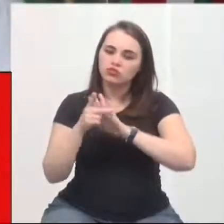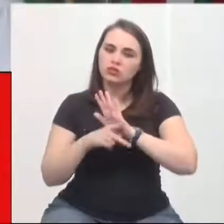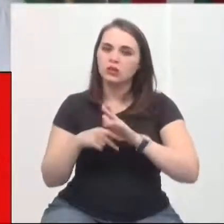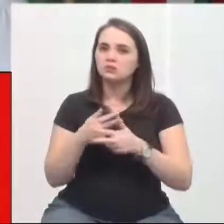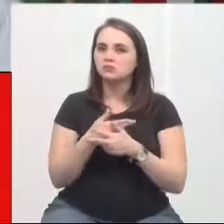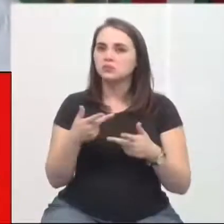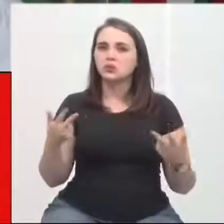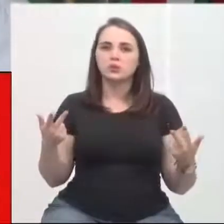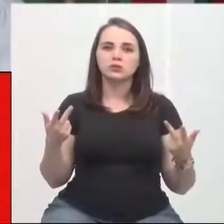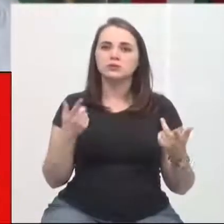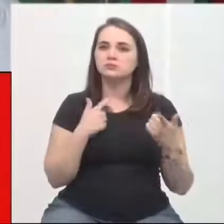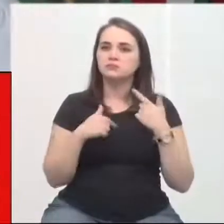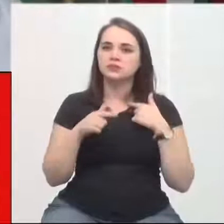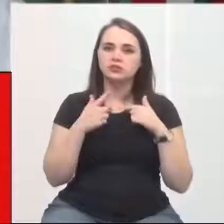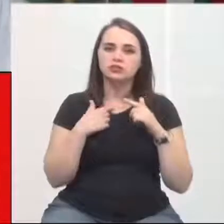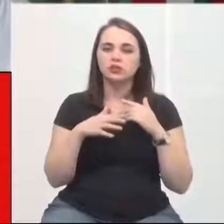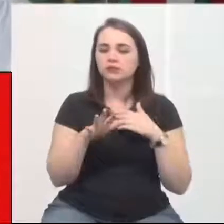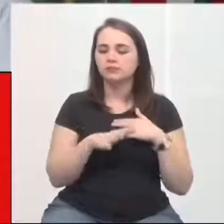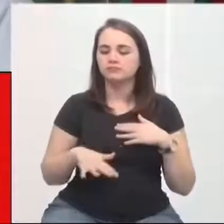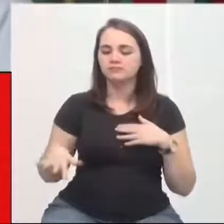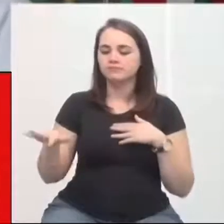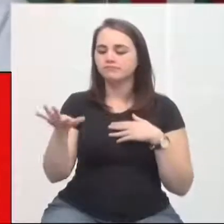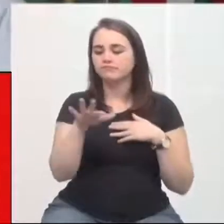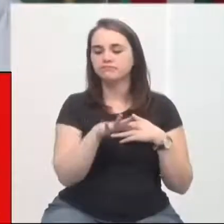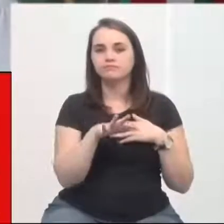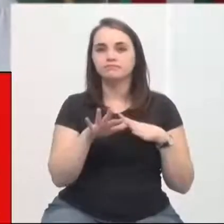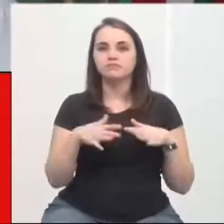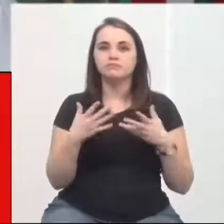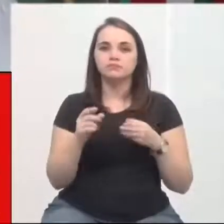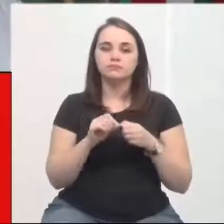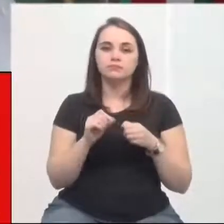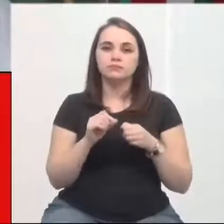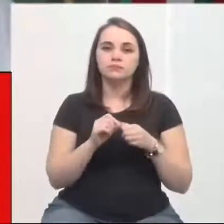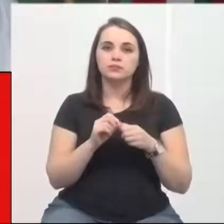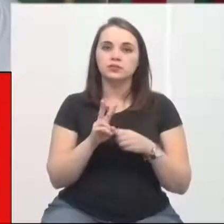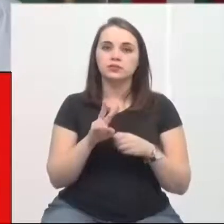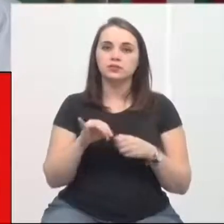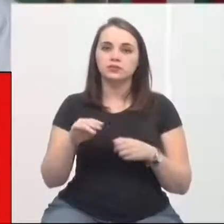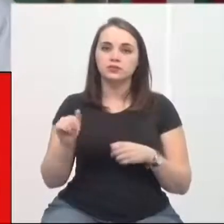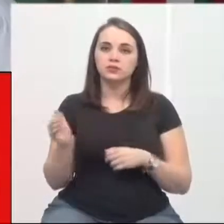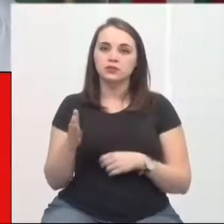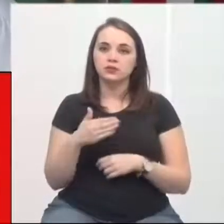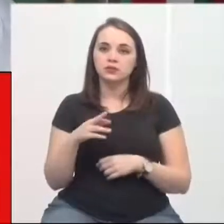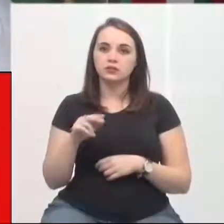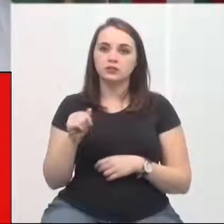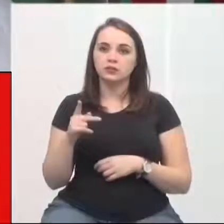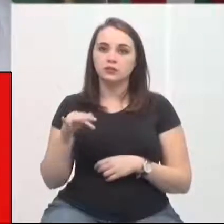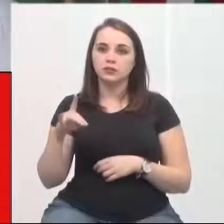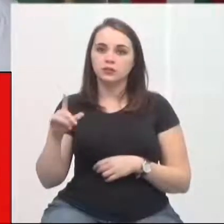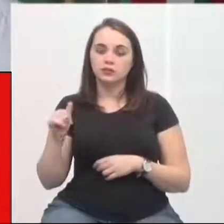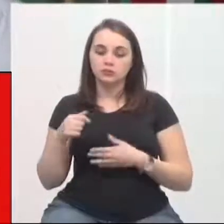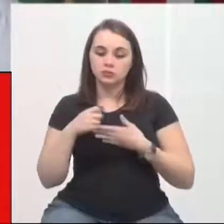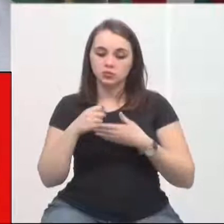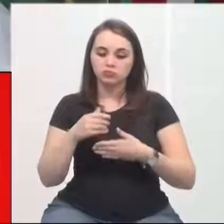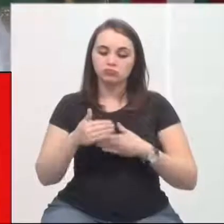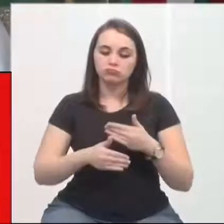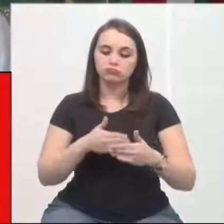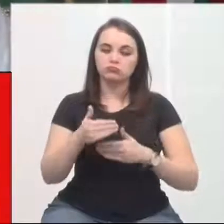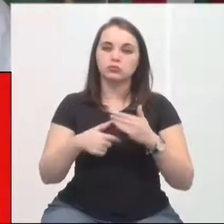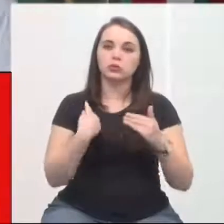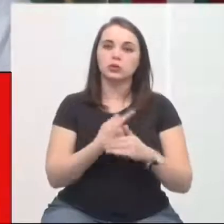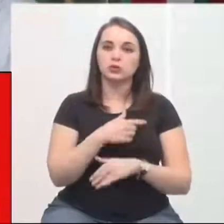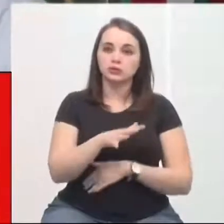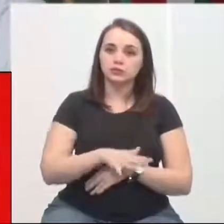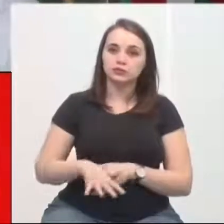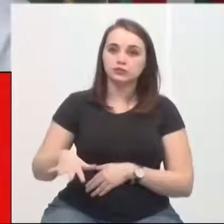algo esperado por aquela região. Quando construíram a Via Rápida, a gente entendeu que realmente levou progresso para a nossa